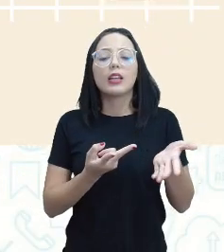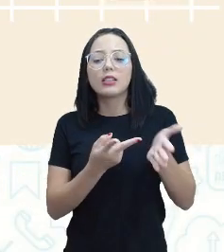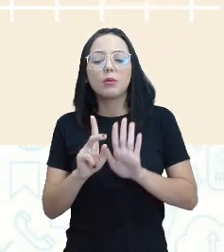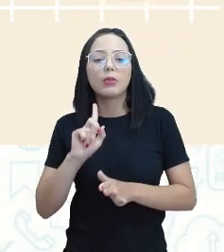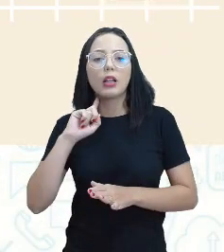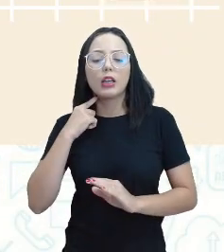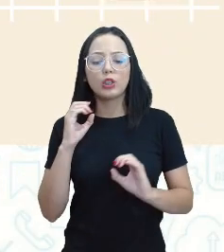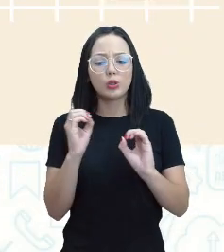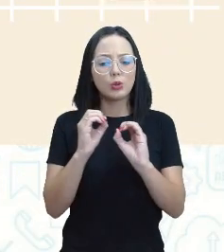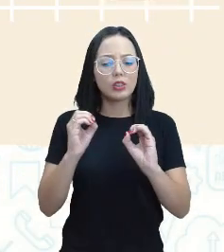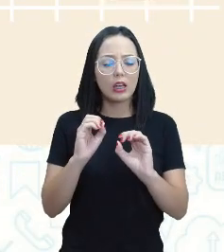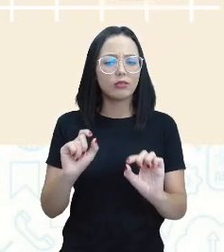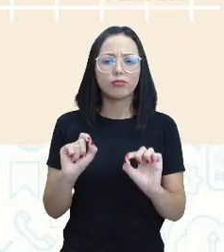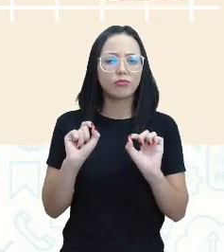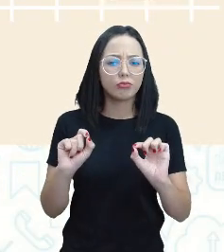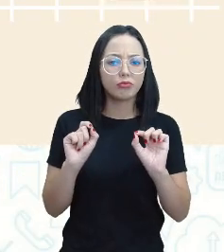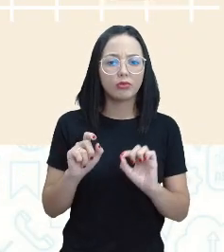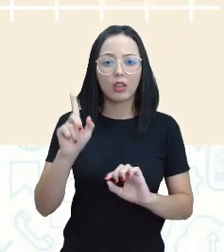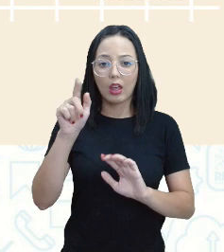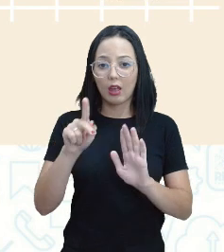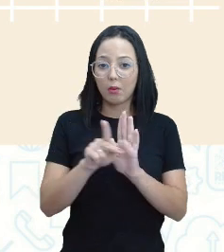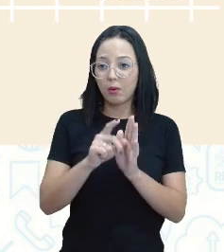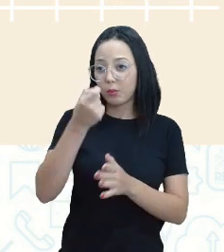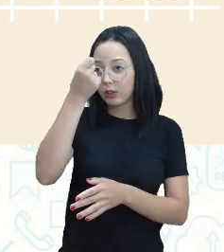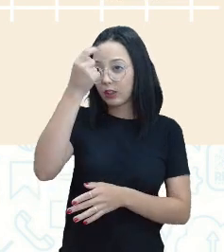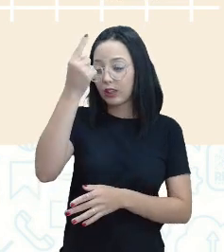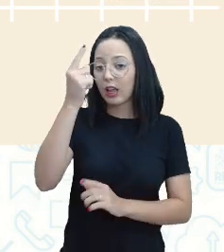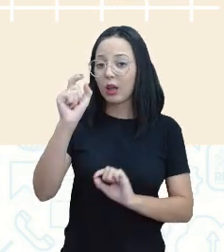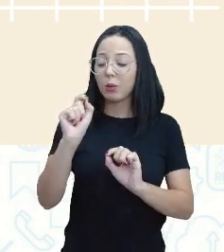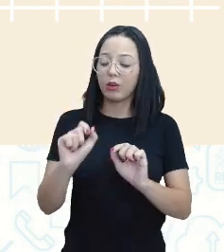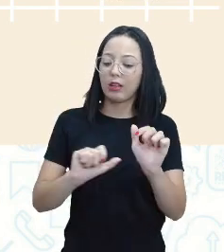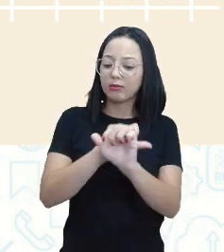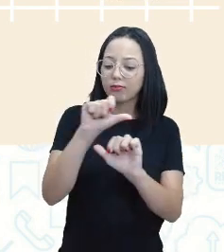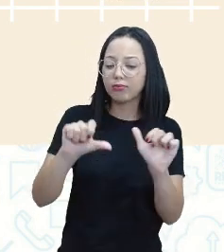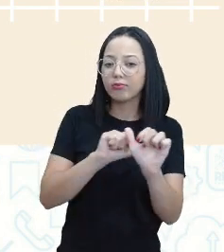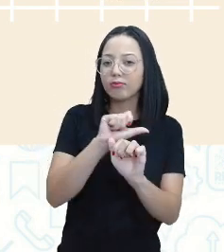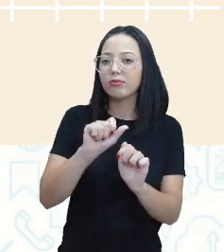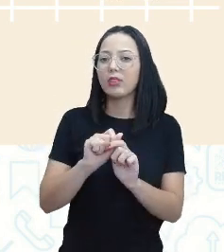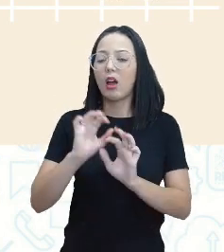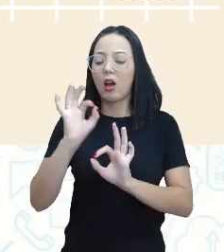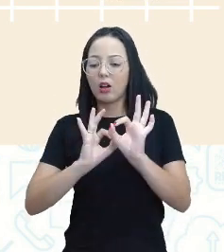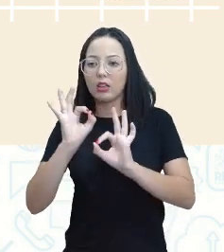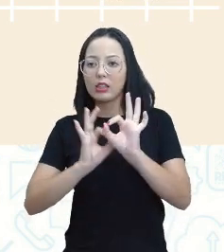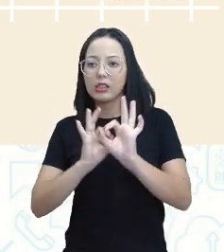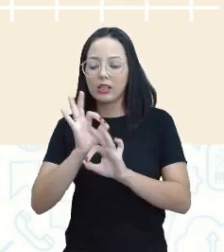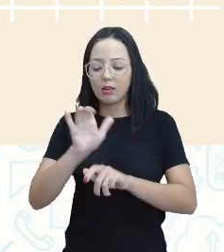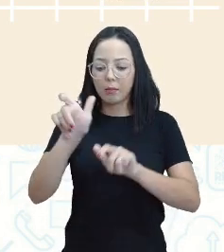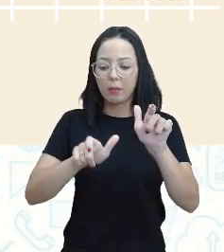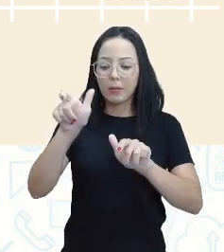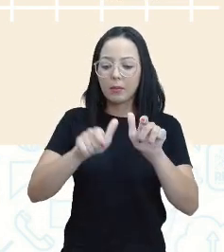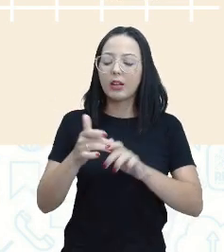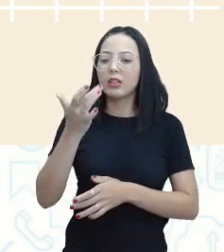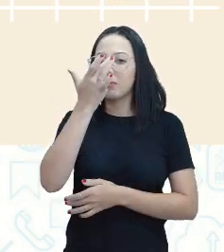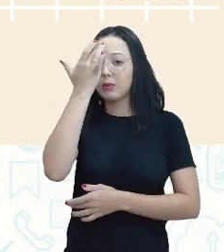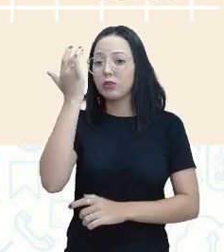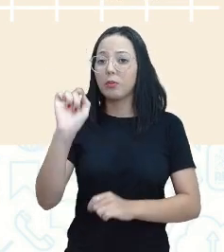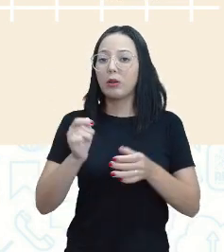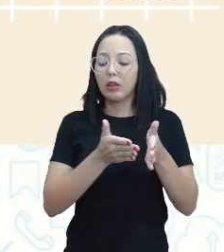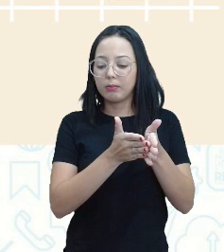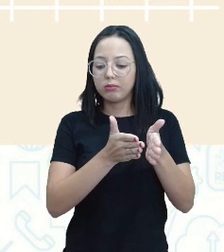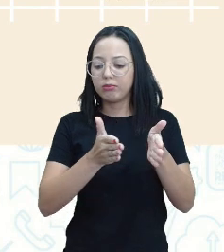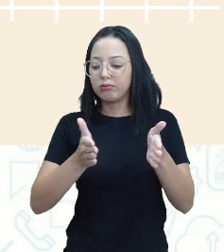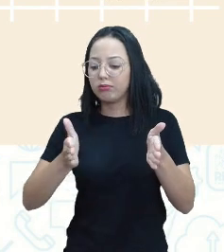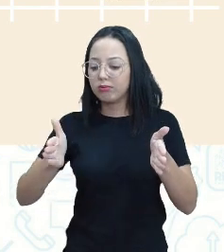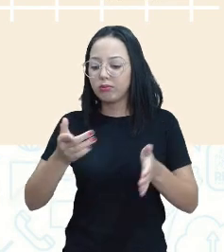A Semana Lixo Zero, a ideia é mobilizar o máximo possível de organizações e pessoas para, durante uma